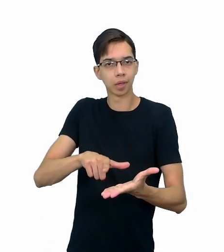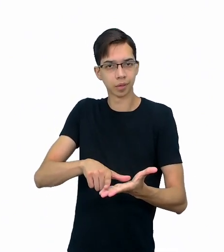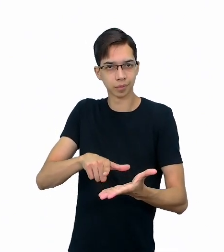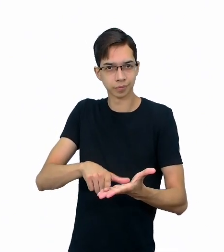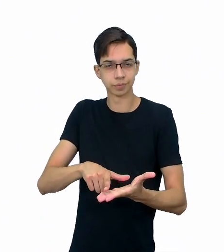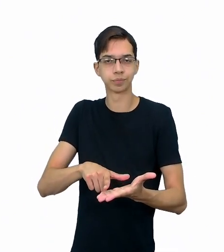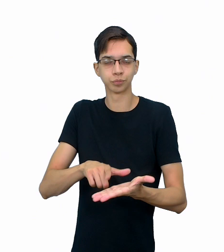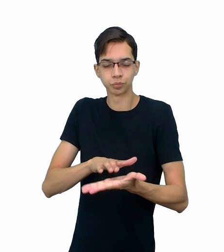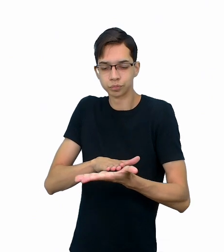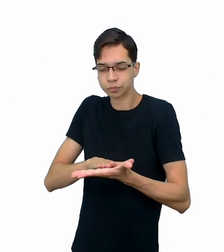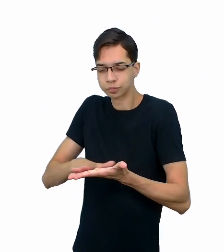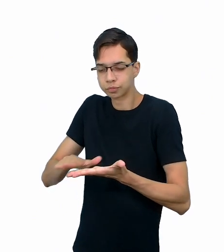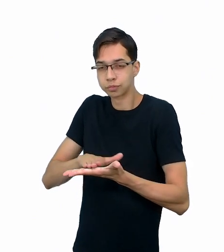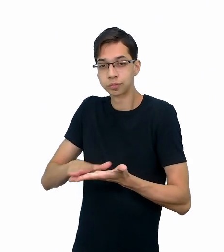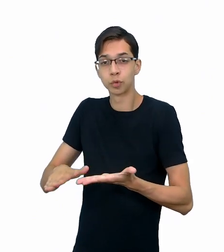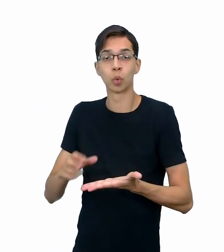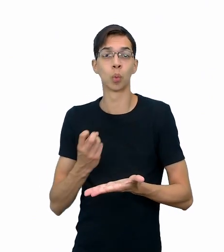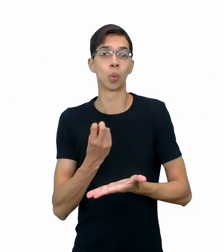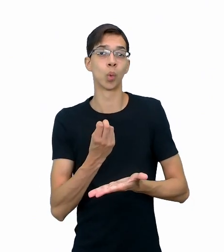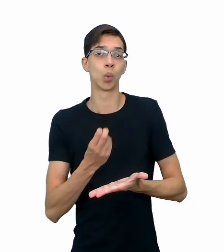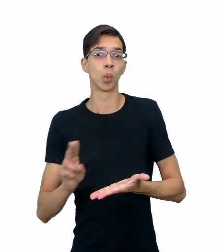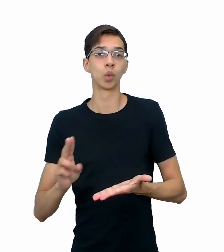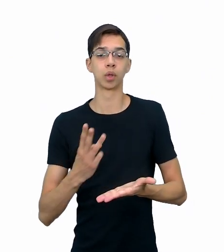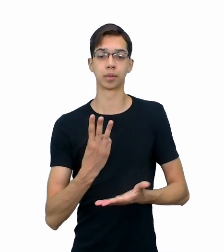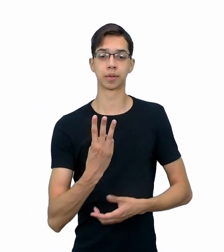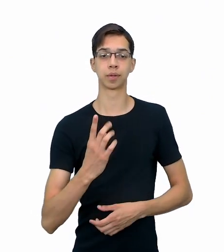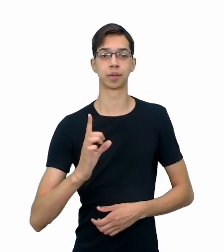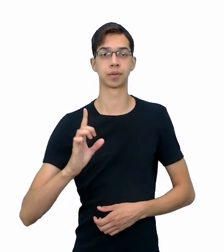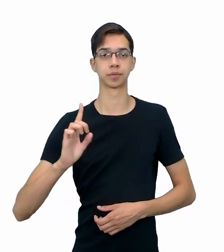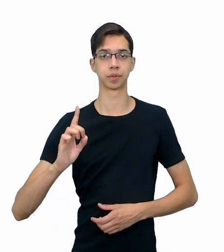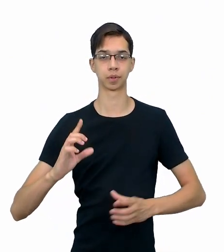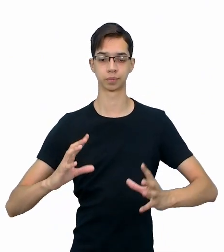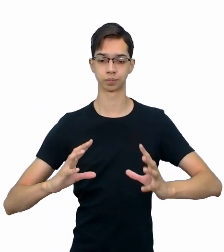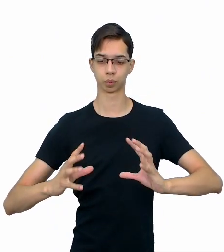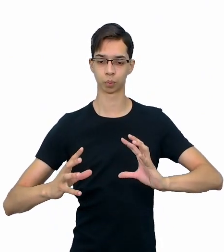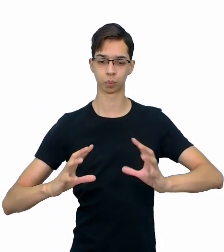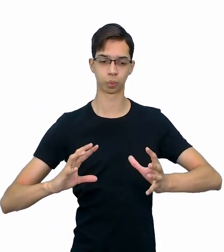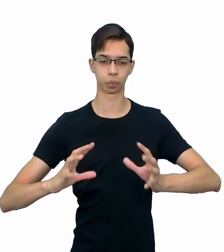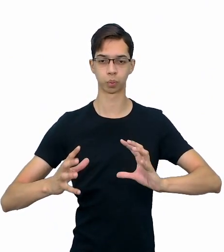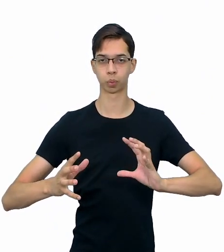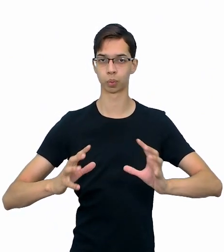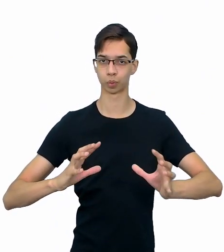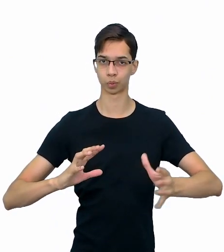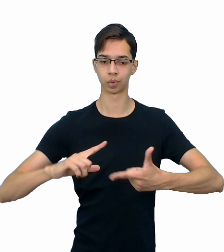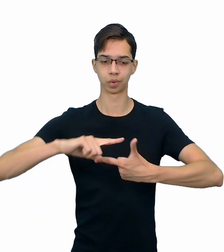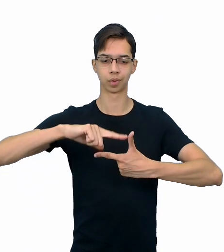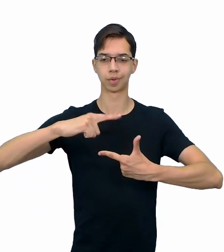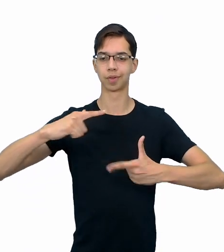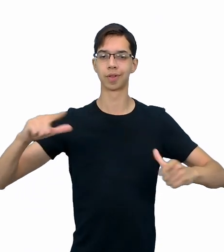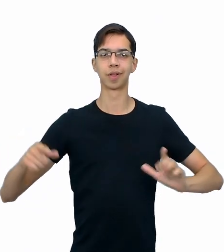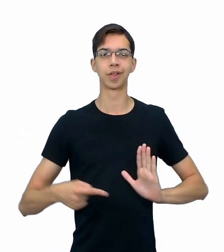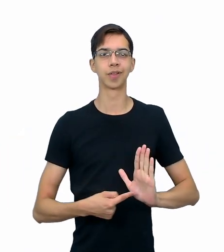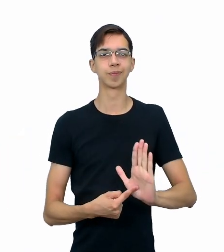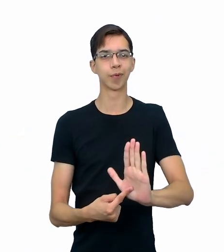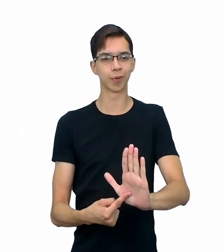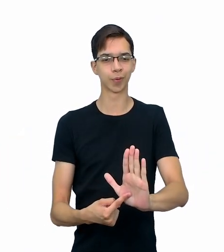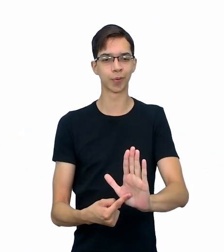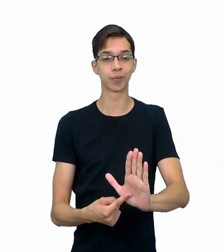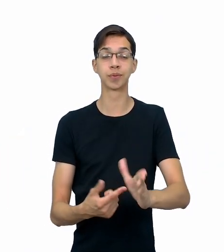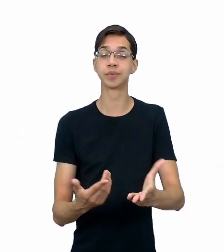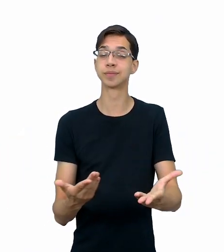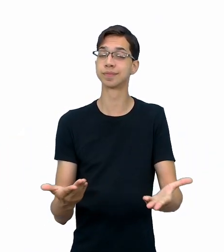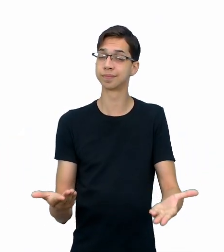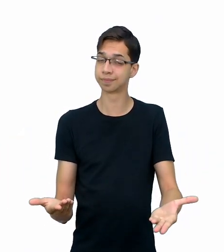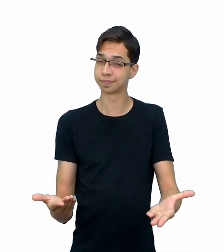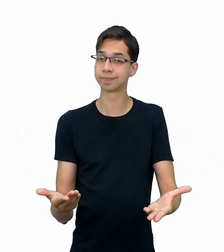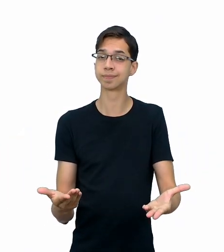tridimensionais. Então, iniciando aqui, o trabalho com as formas, né, ele perpassa pelo reconhecimento das figuras,